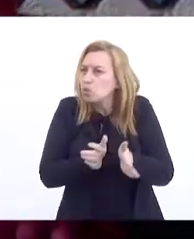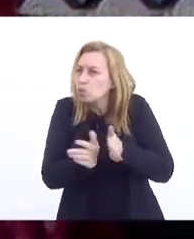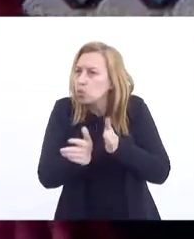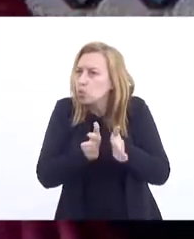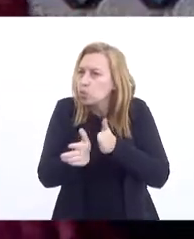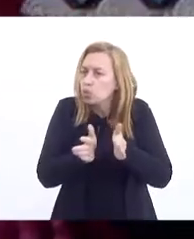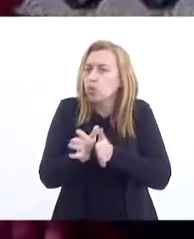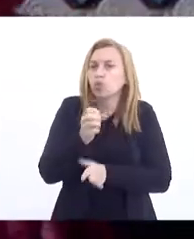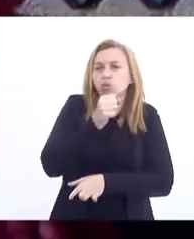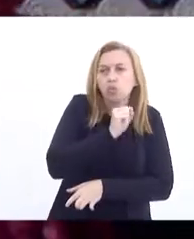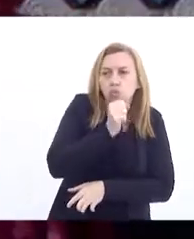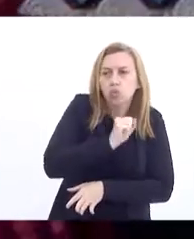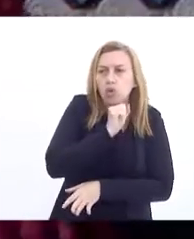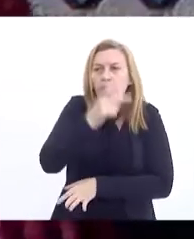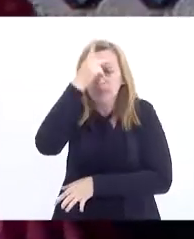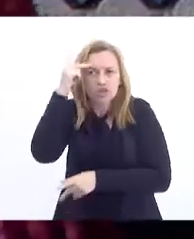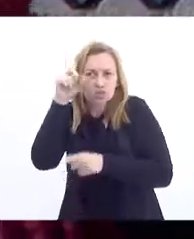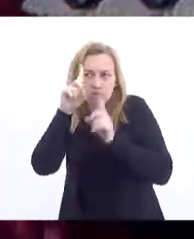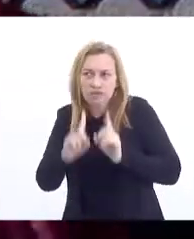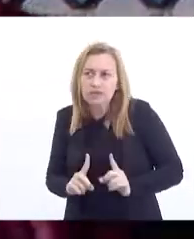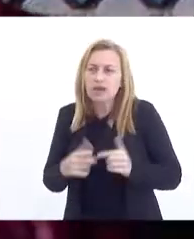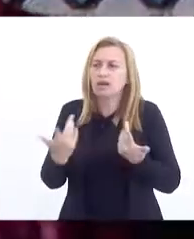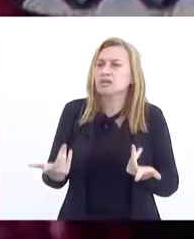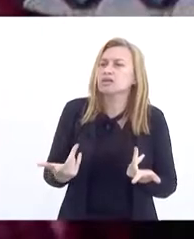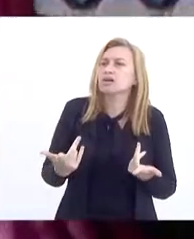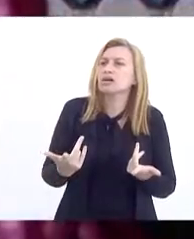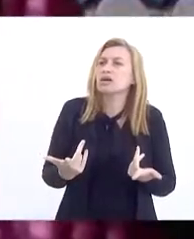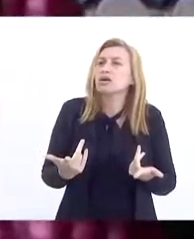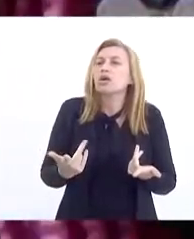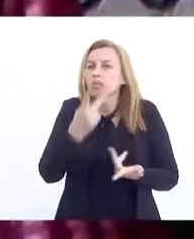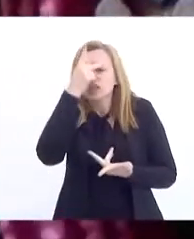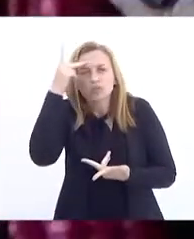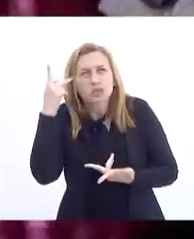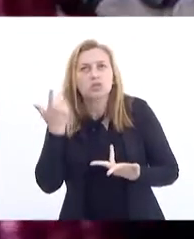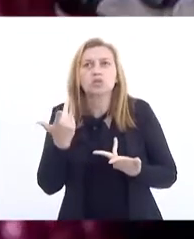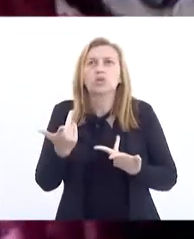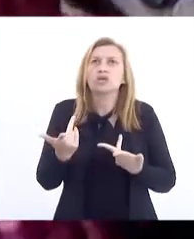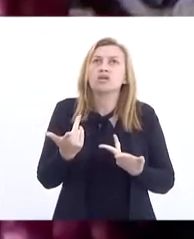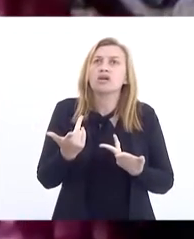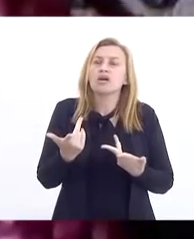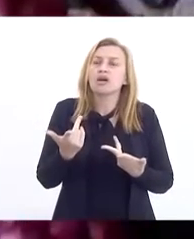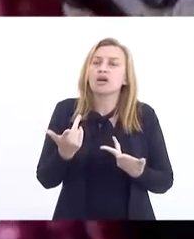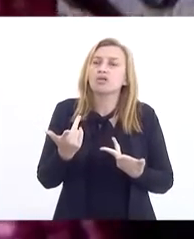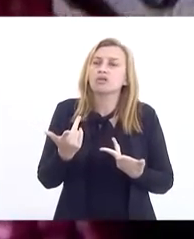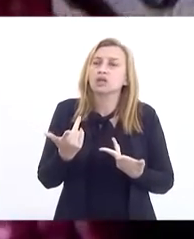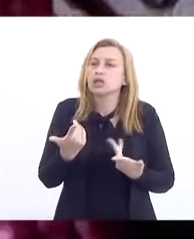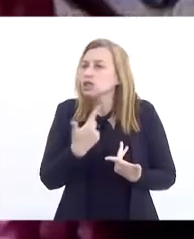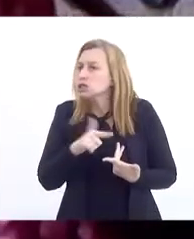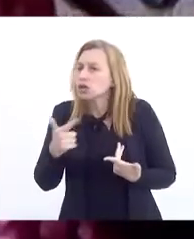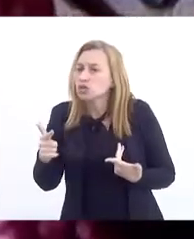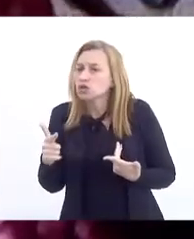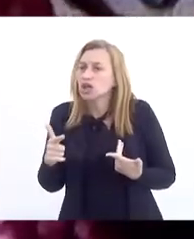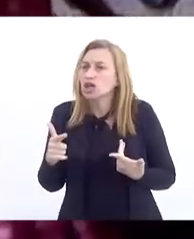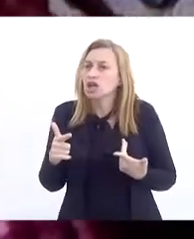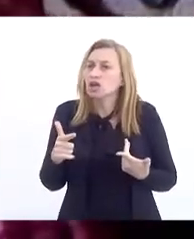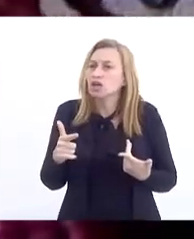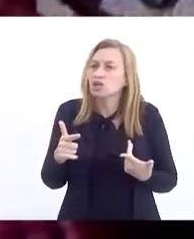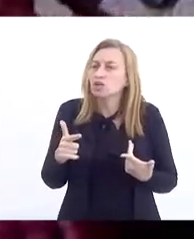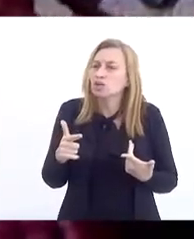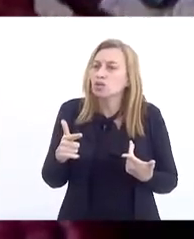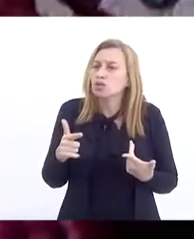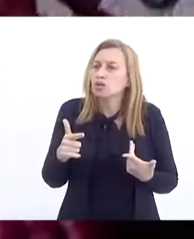para os idosos, para as pessoas com deficiência, né? Para as pessoas que não têm uma estatura adequada